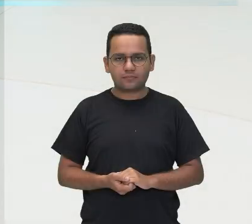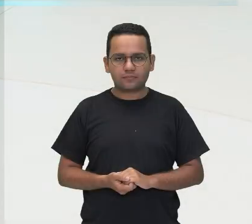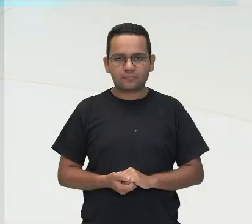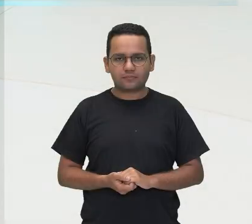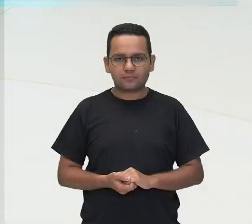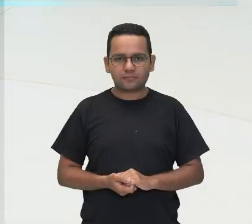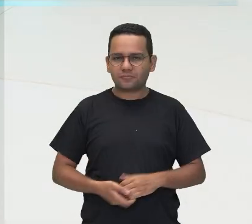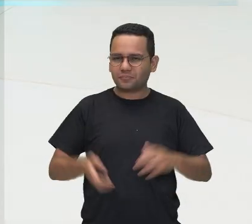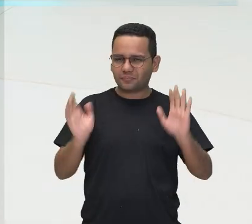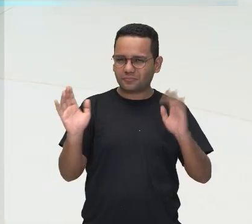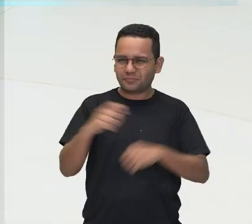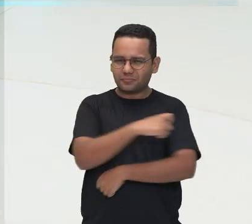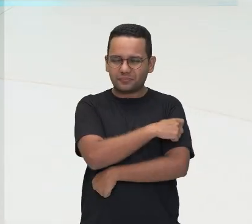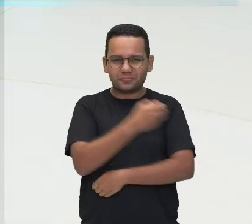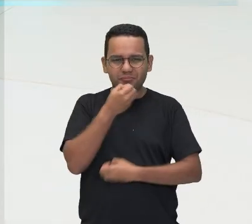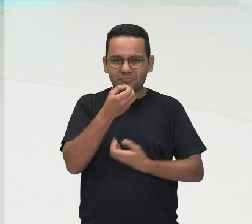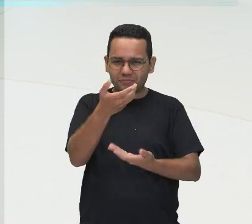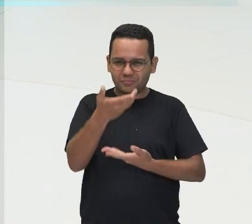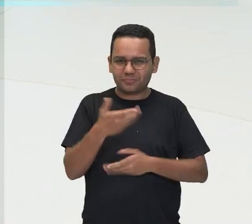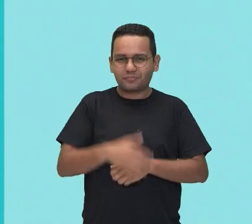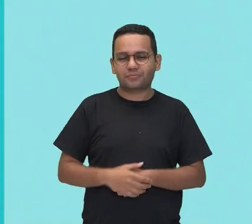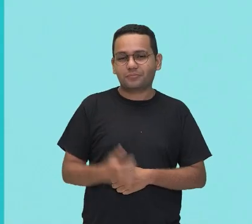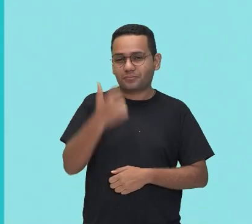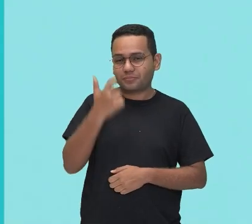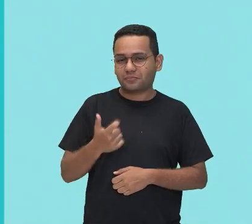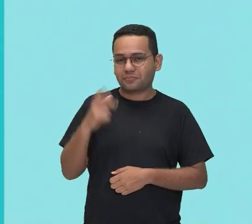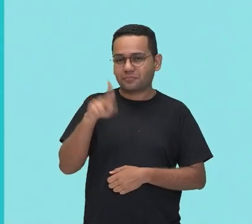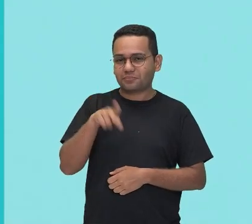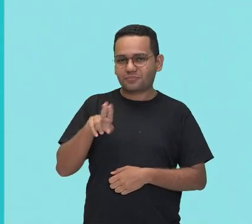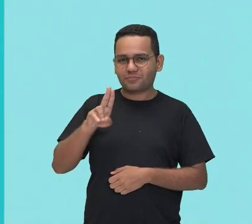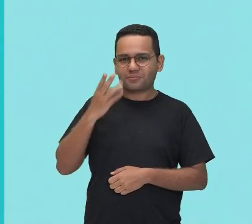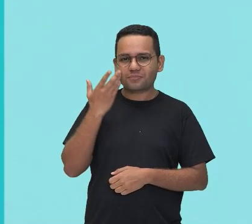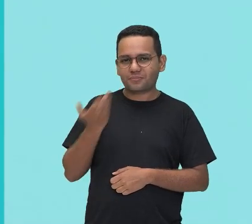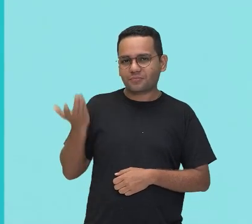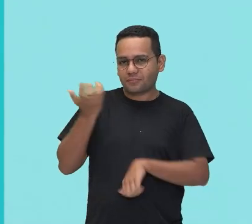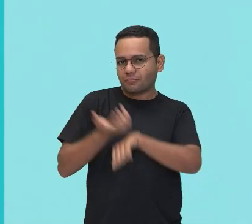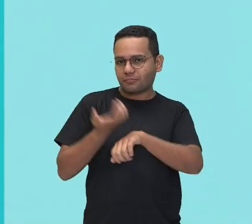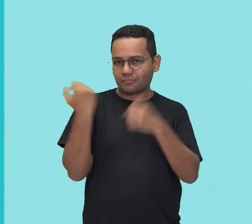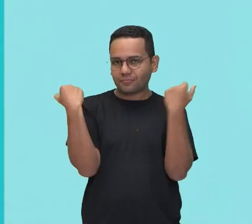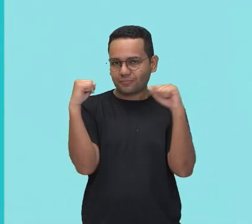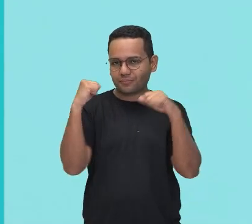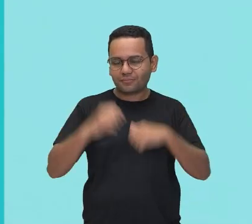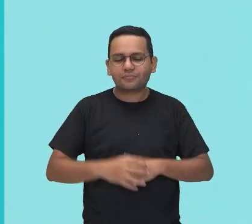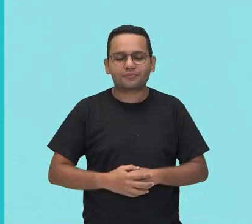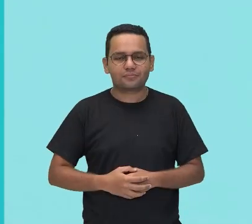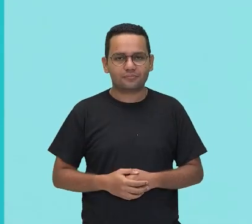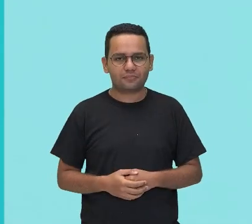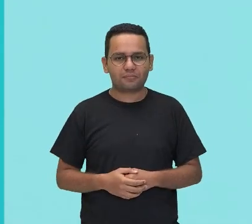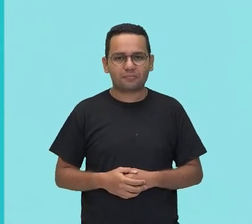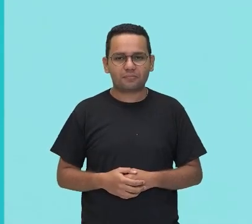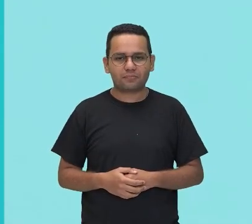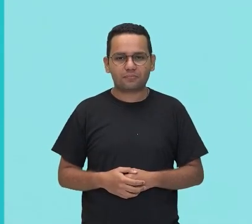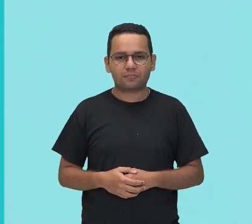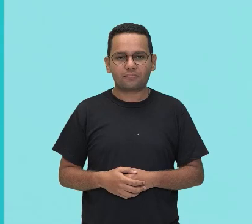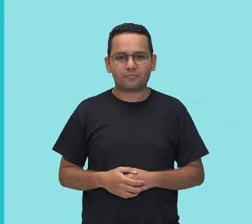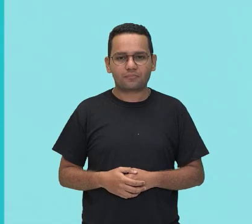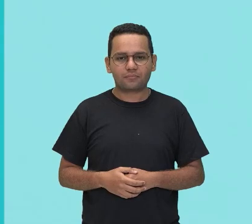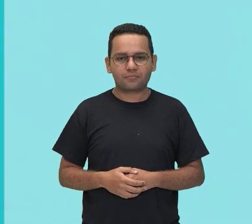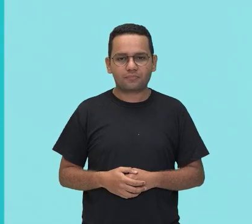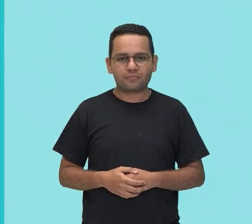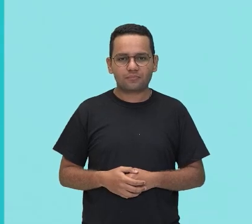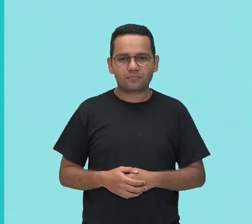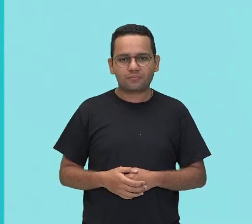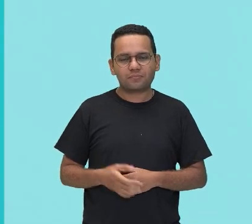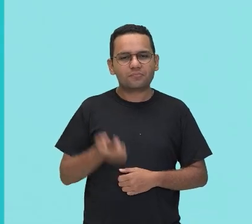Olá, alunos, sejam bem-vindos. Eu sou a professora Rafaela Pinheiro, professora do componente de Educação Física. Agora vem aqui